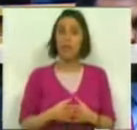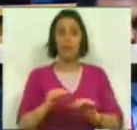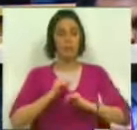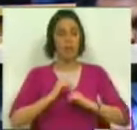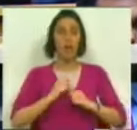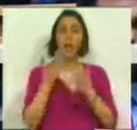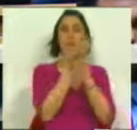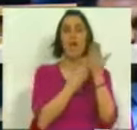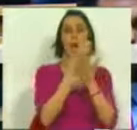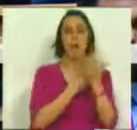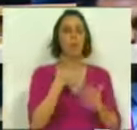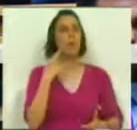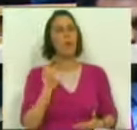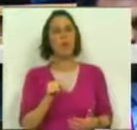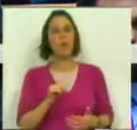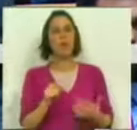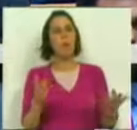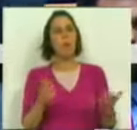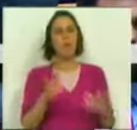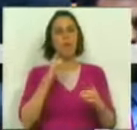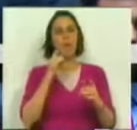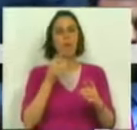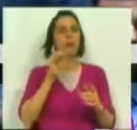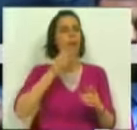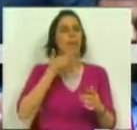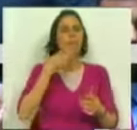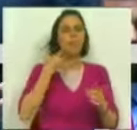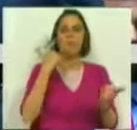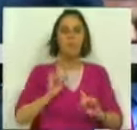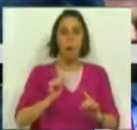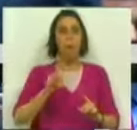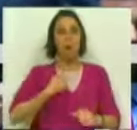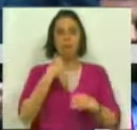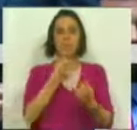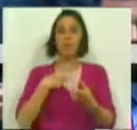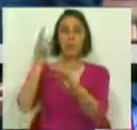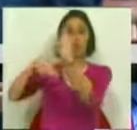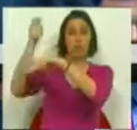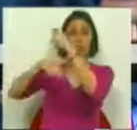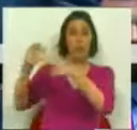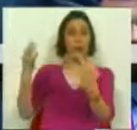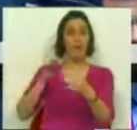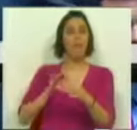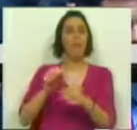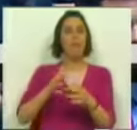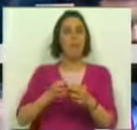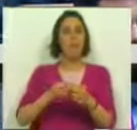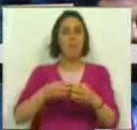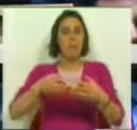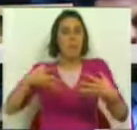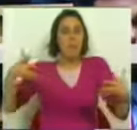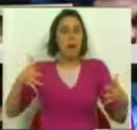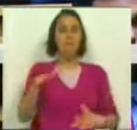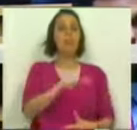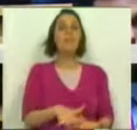da nossa economia que não podem passar em claro. O facto das nossas exportações estarem a crescer